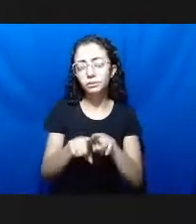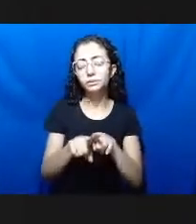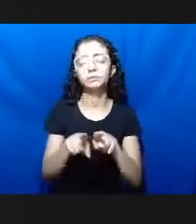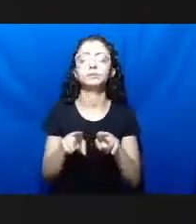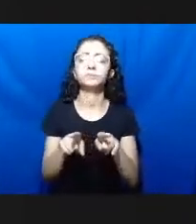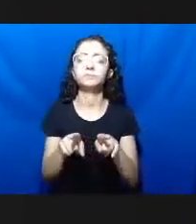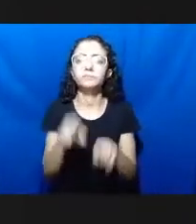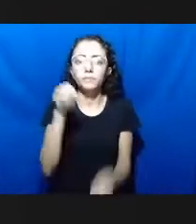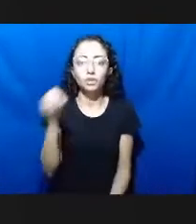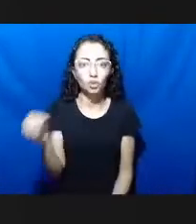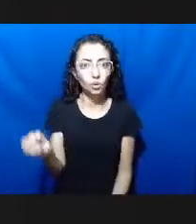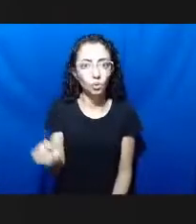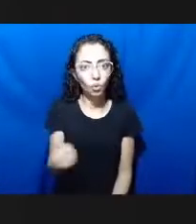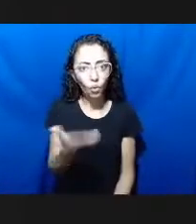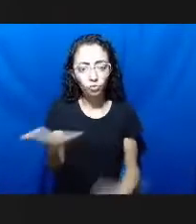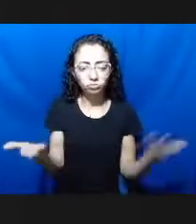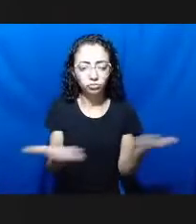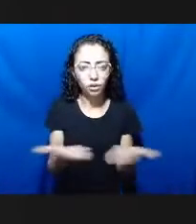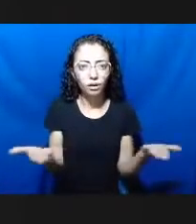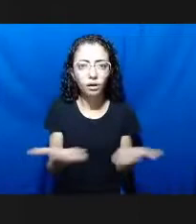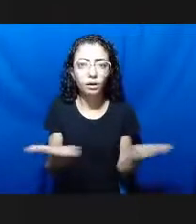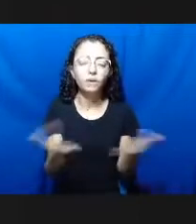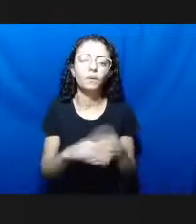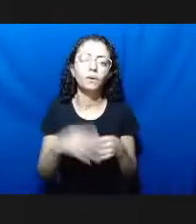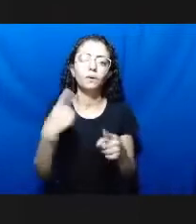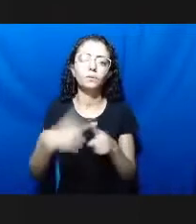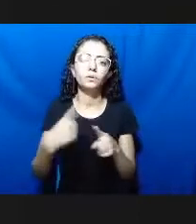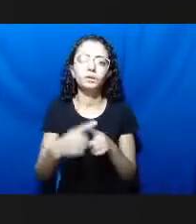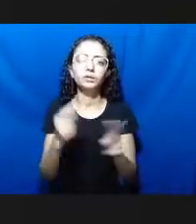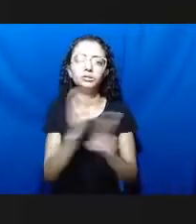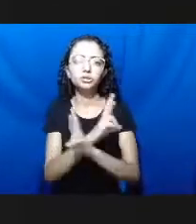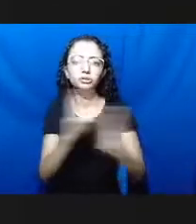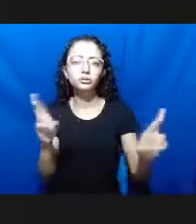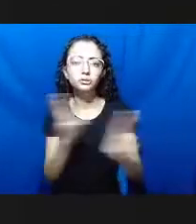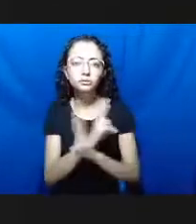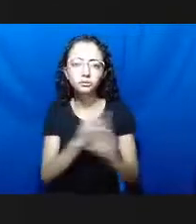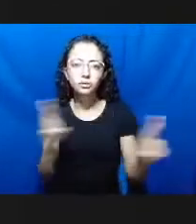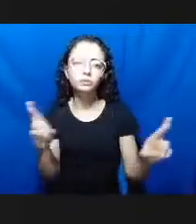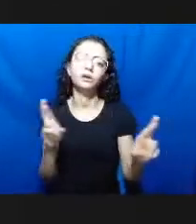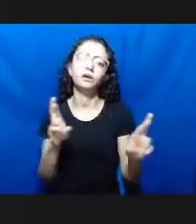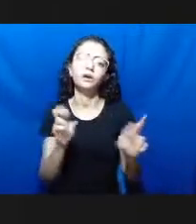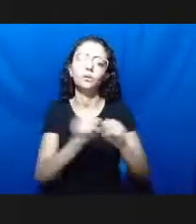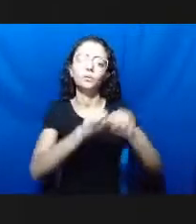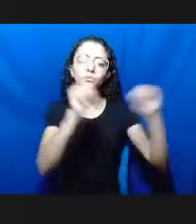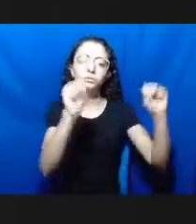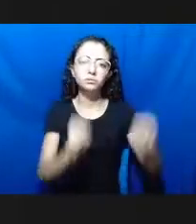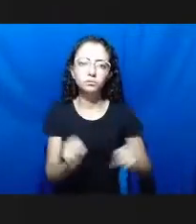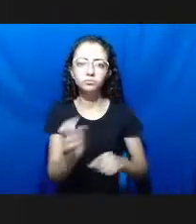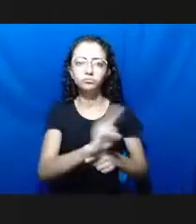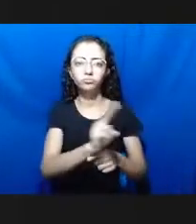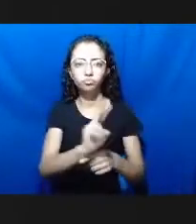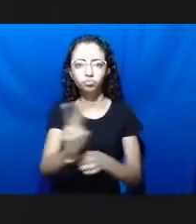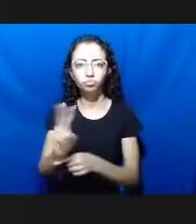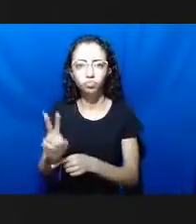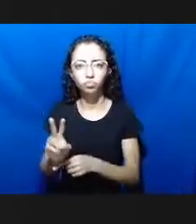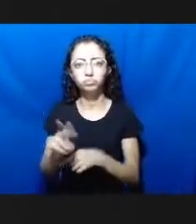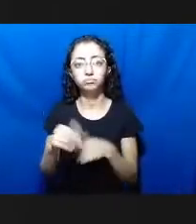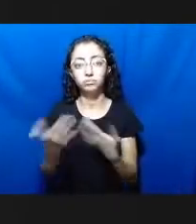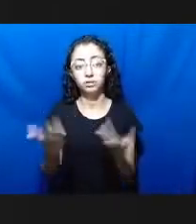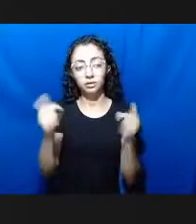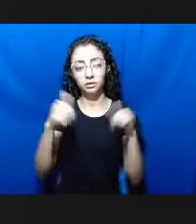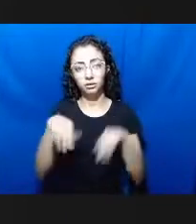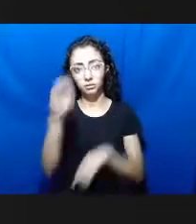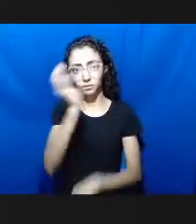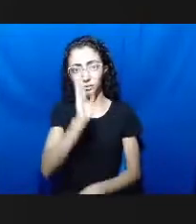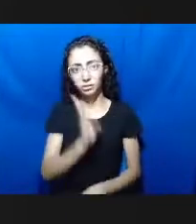atual, porque está dialogando com todo esse sistema de monitoramento que o Brasil, por conta dessas copas